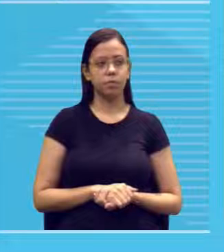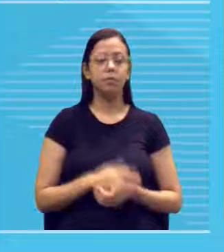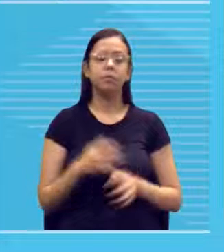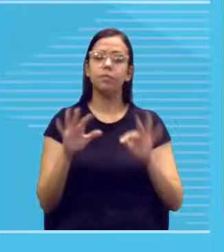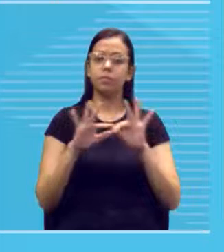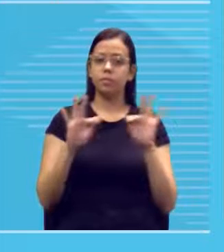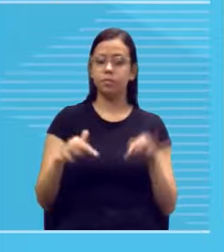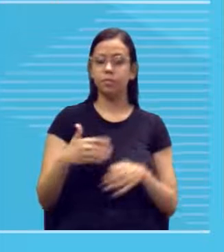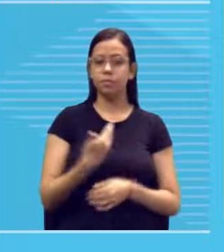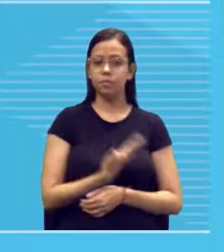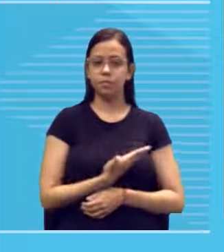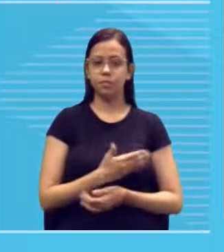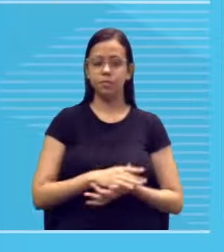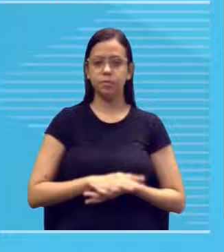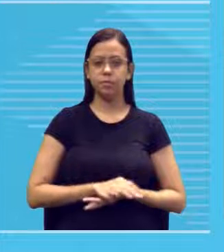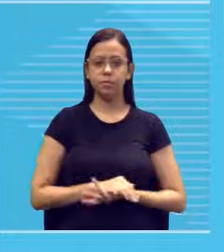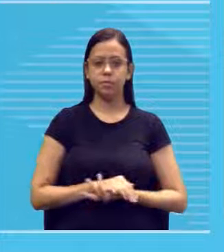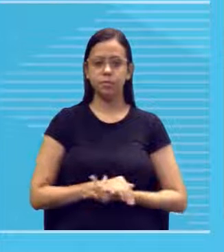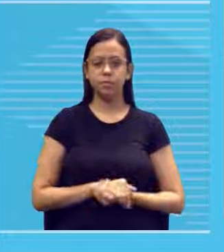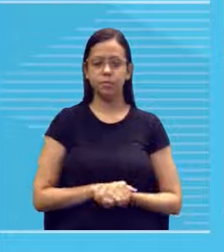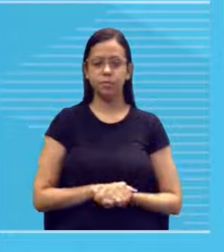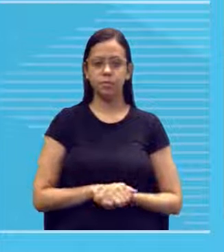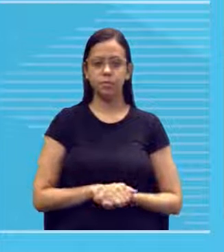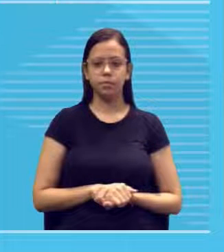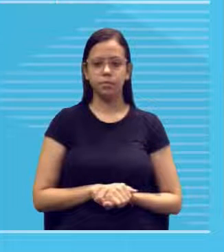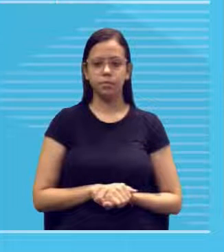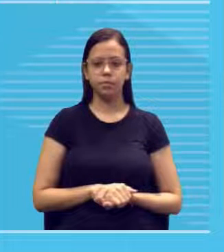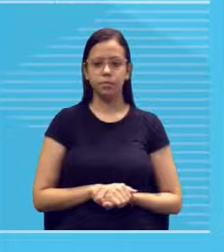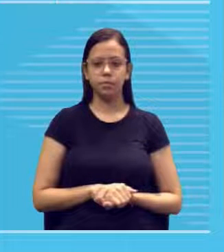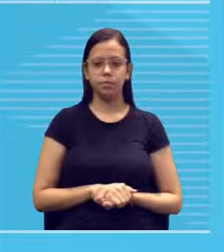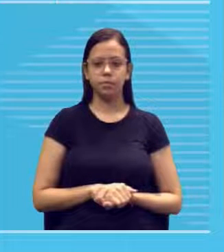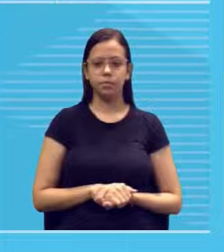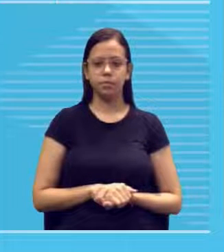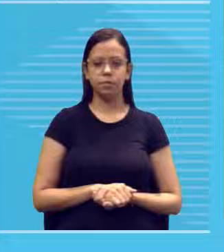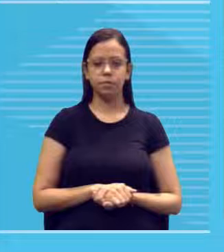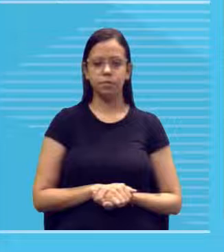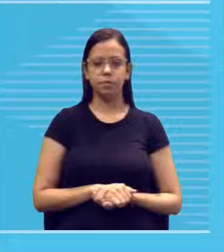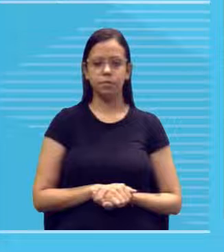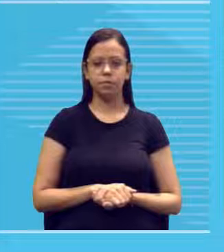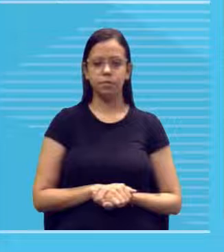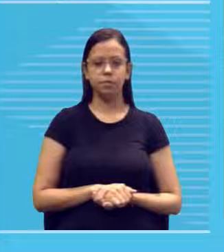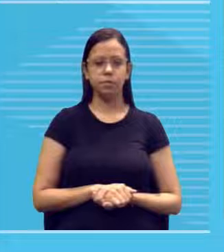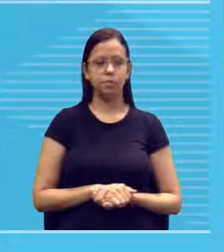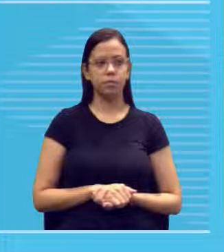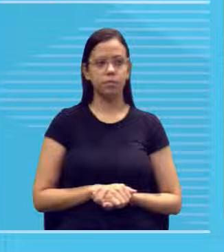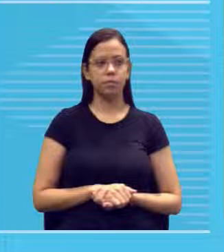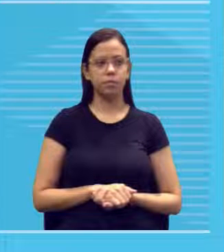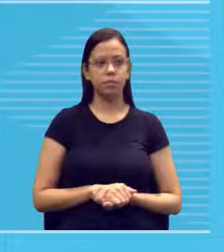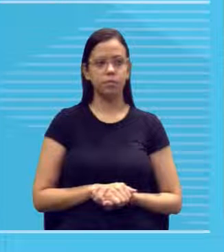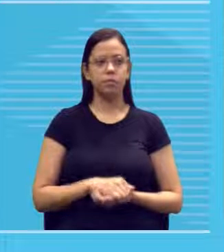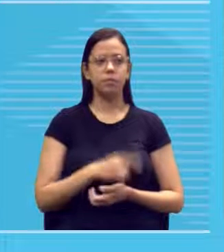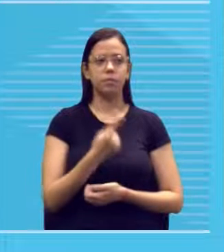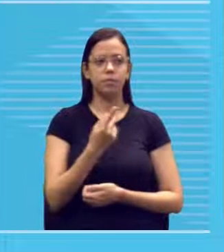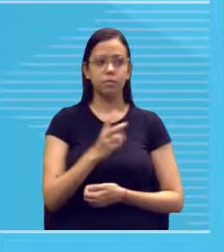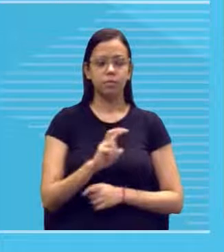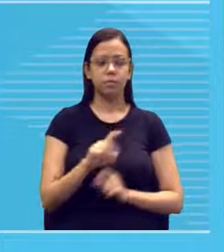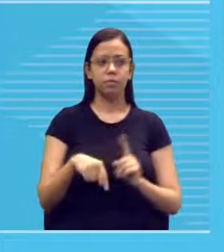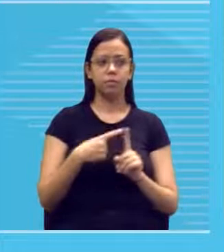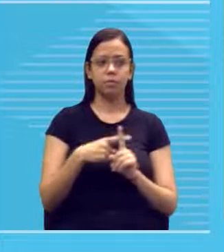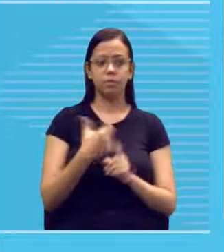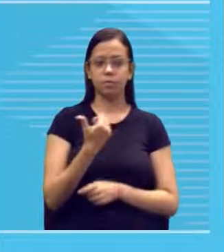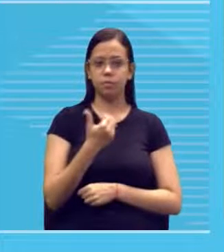Base menor vezes altura dividido por 2 então fica 15 + 10